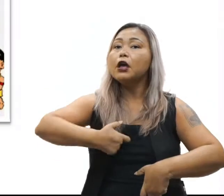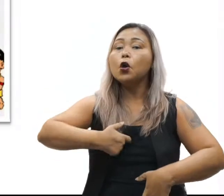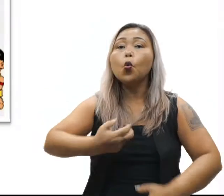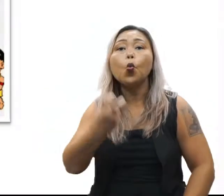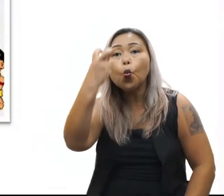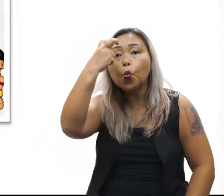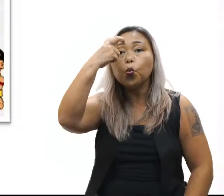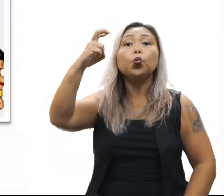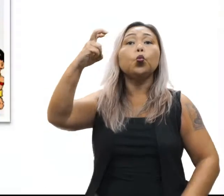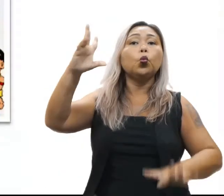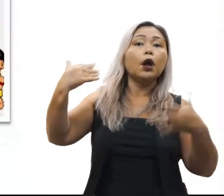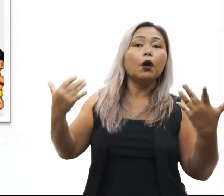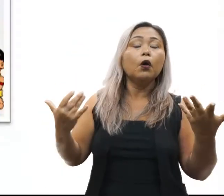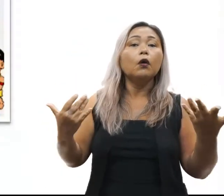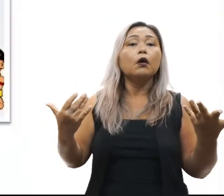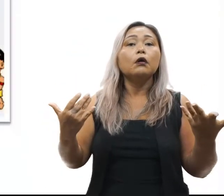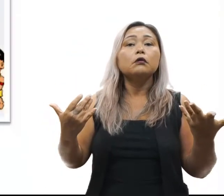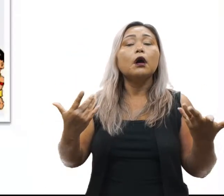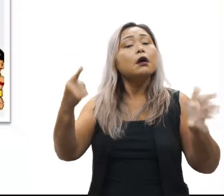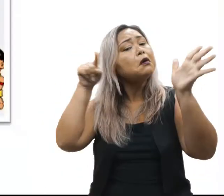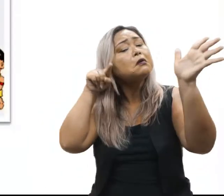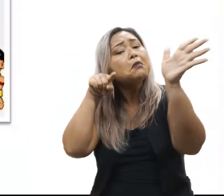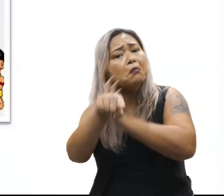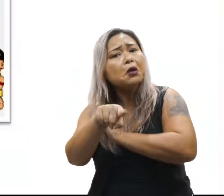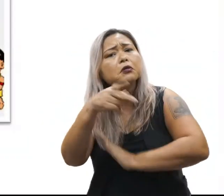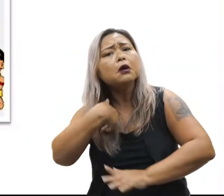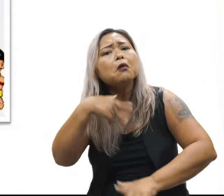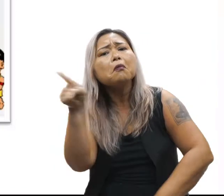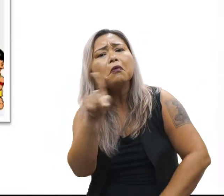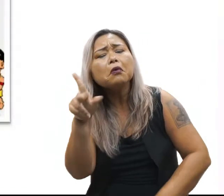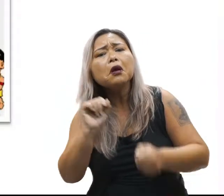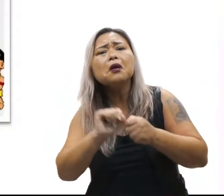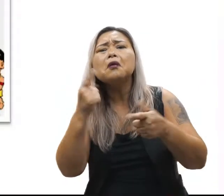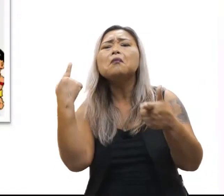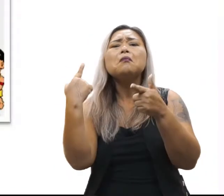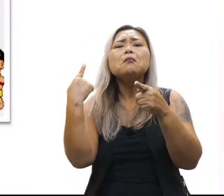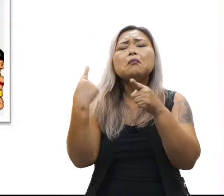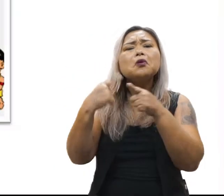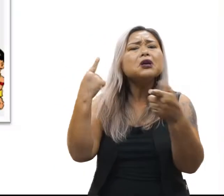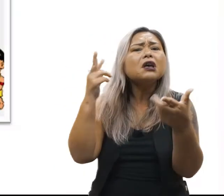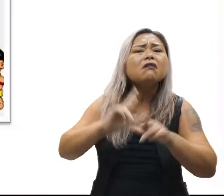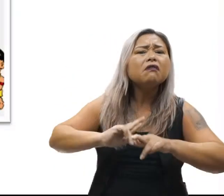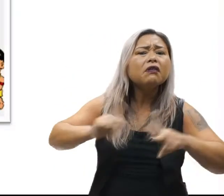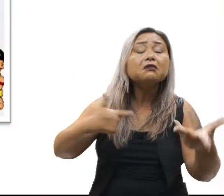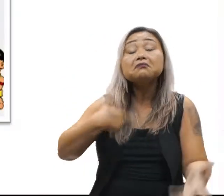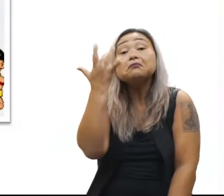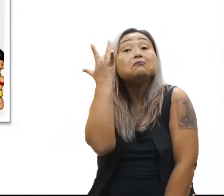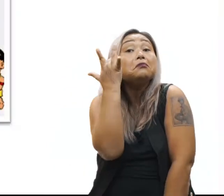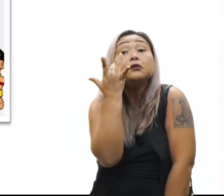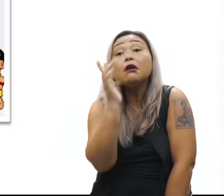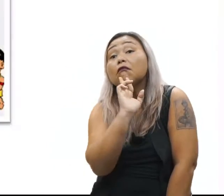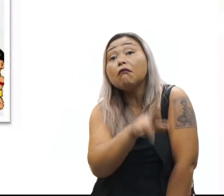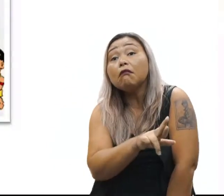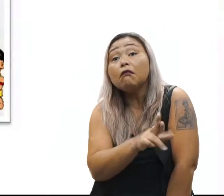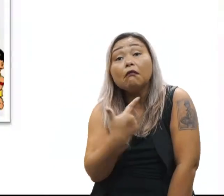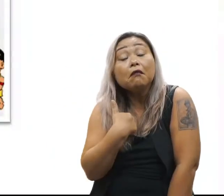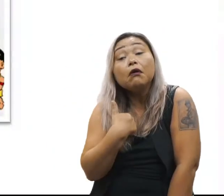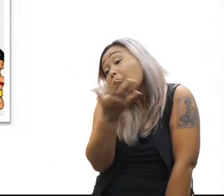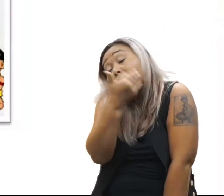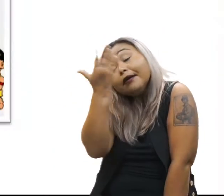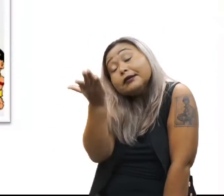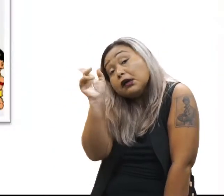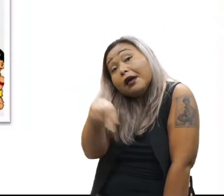culturais. Se me perguntarem, professor, mas por que é tão diferente? Eu não sei dizer para vocês. Eu só sei que é assim,